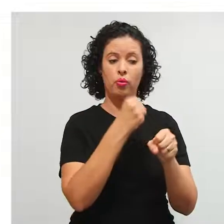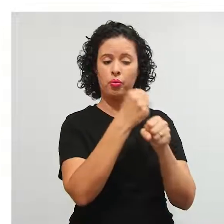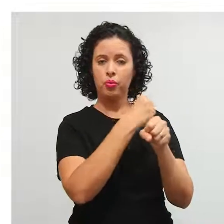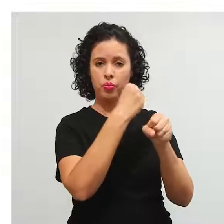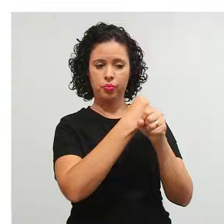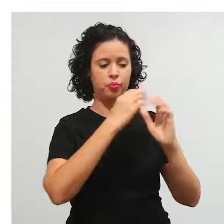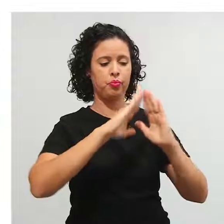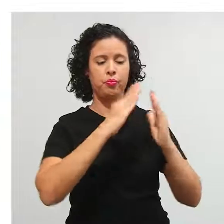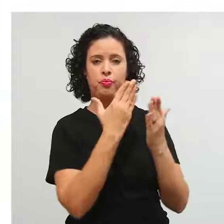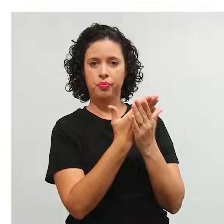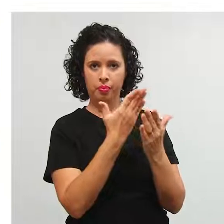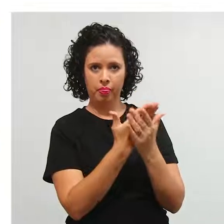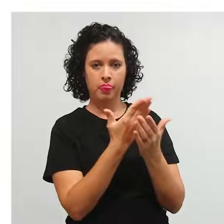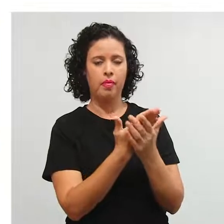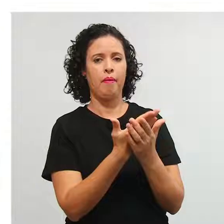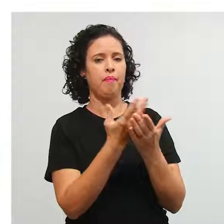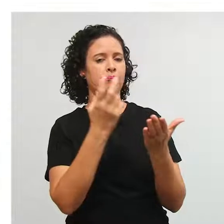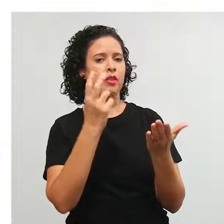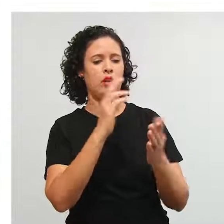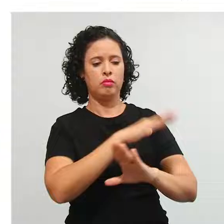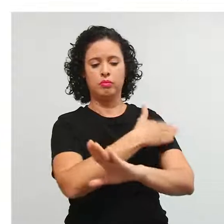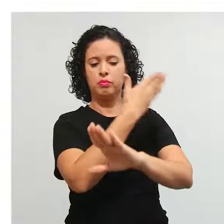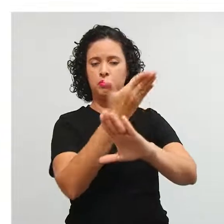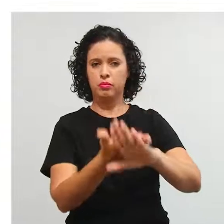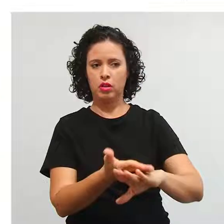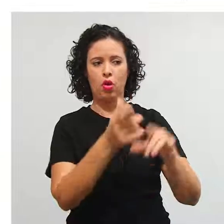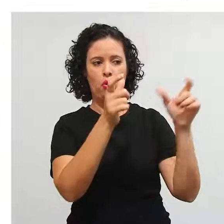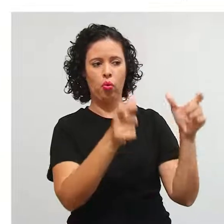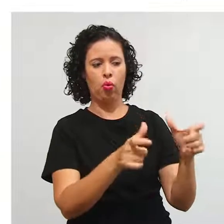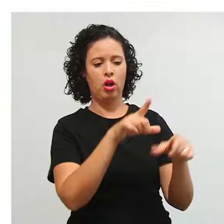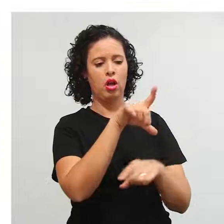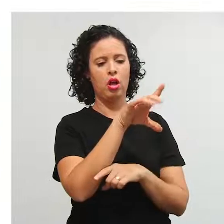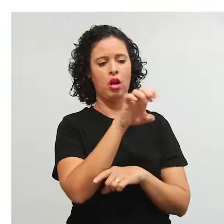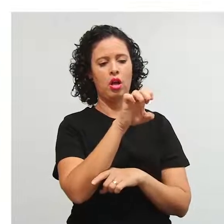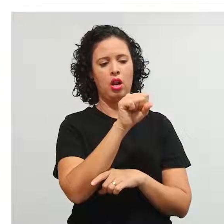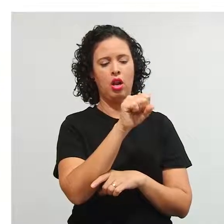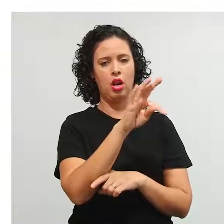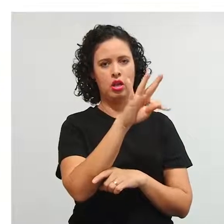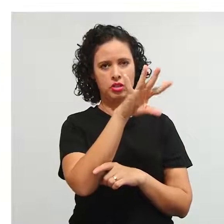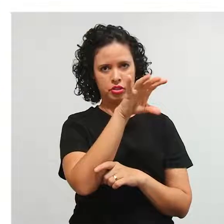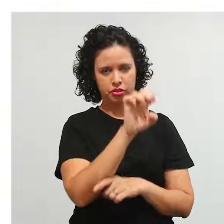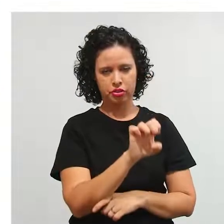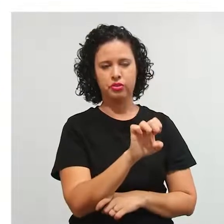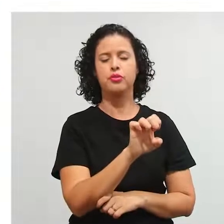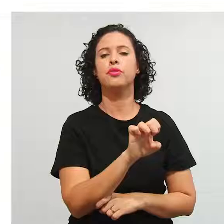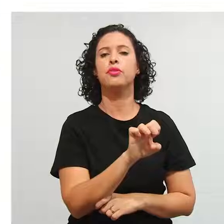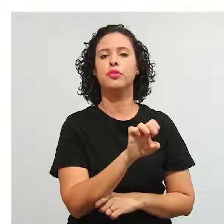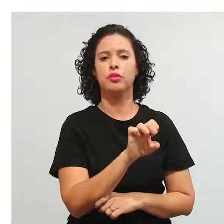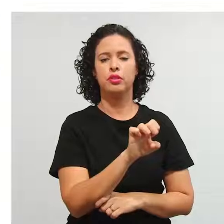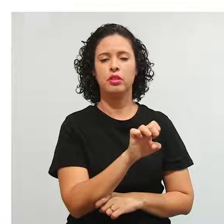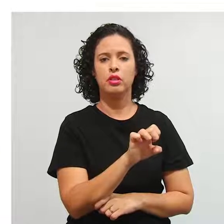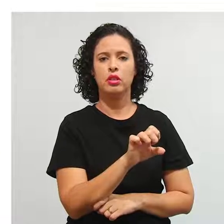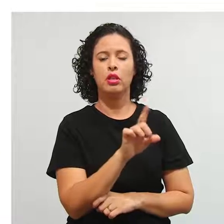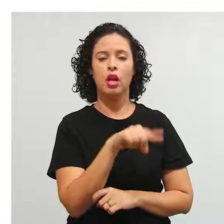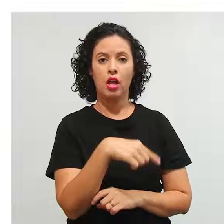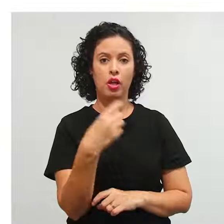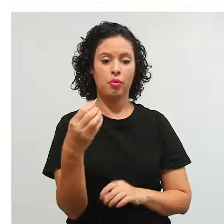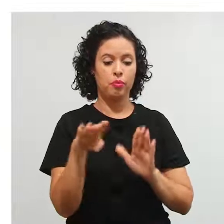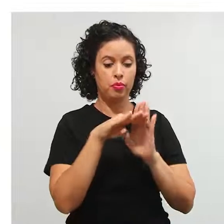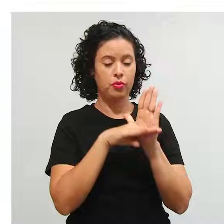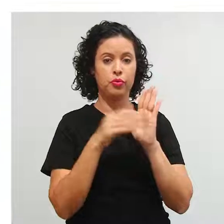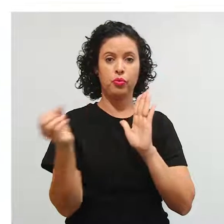construção de uma escola de tempo integral na Zona Leste, no bairro Tancredo Neves. Então, é um programa novo,